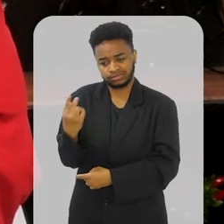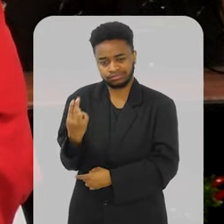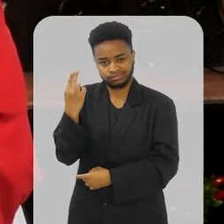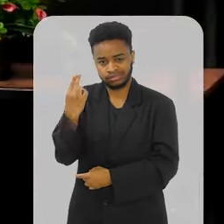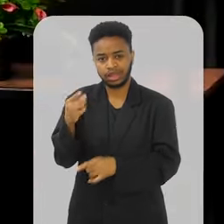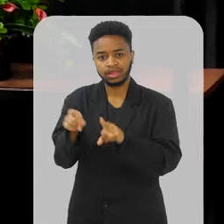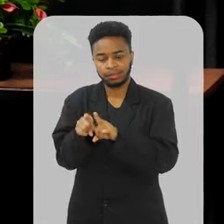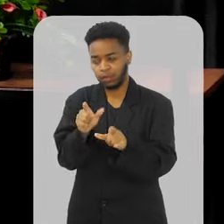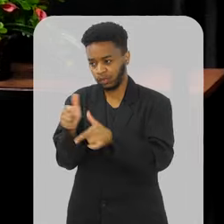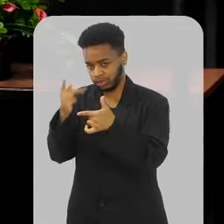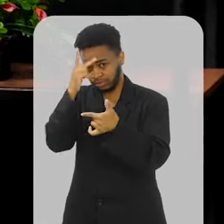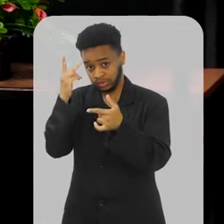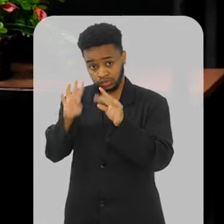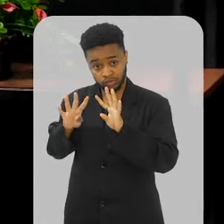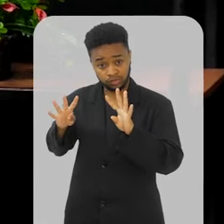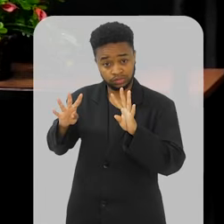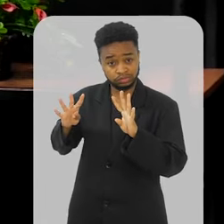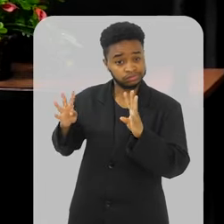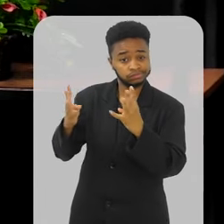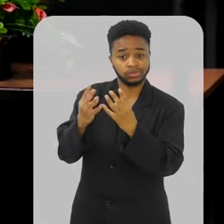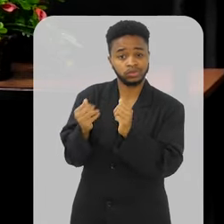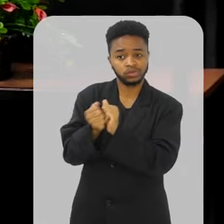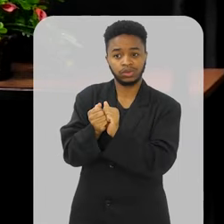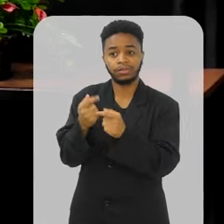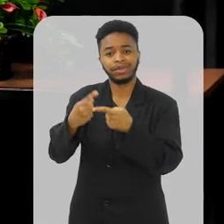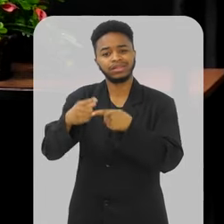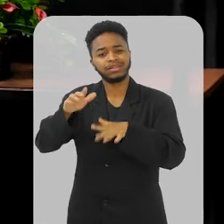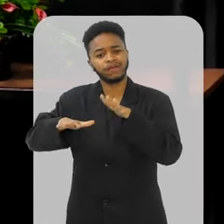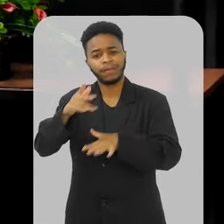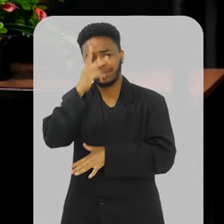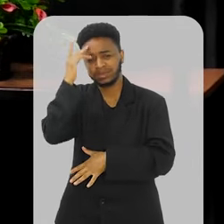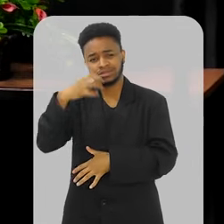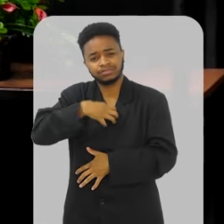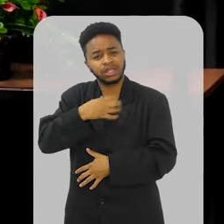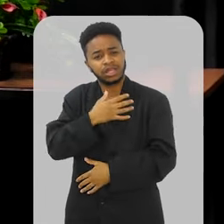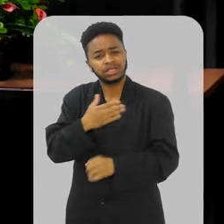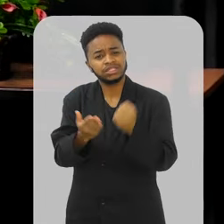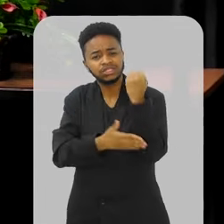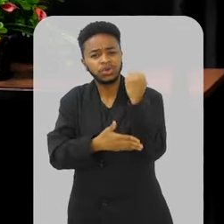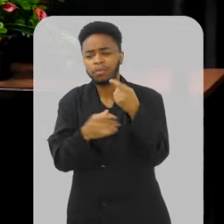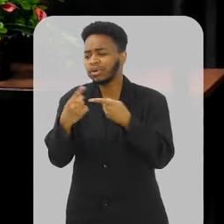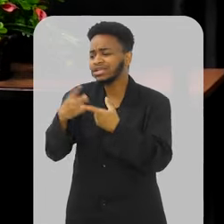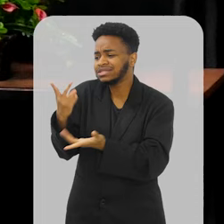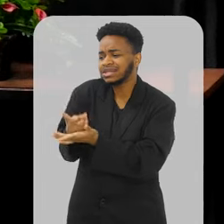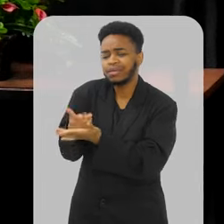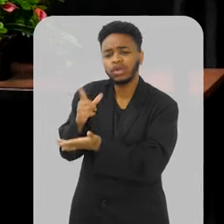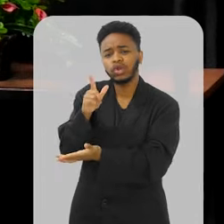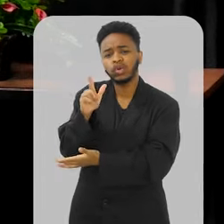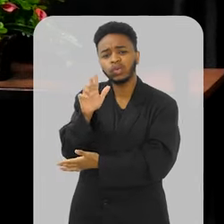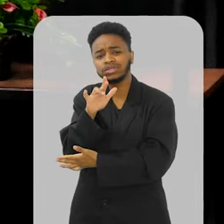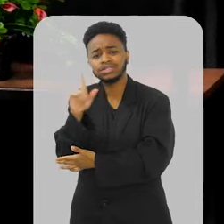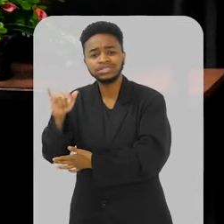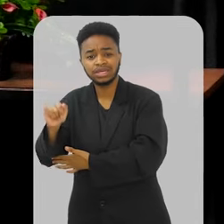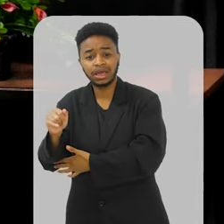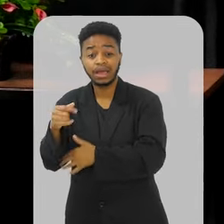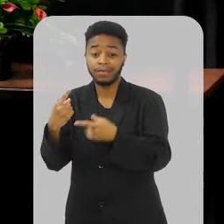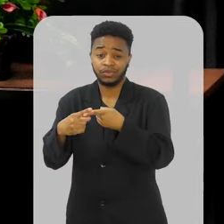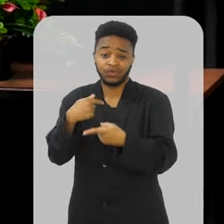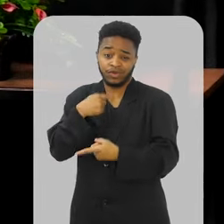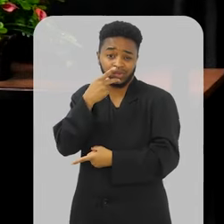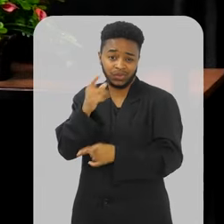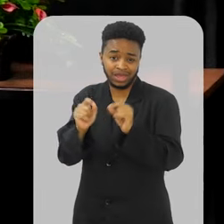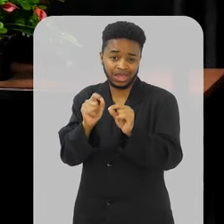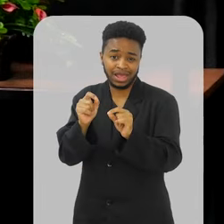sou sozinho com todos aqueles que me sercam que o pessoal chega at ficar com ciúme Por que sempre Luzia Lacerda foi assim porque tem